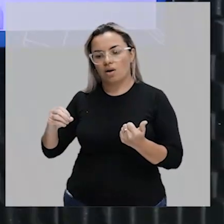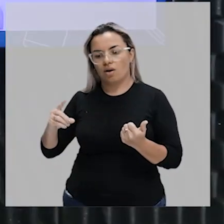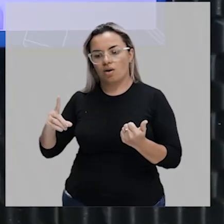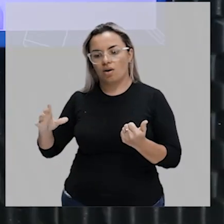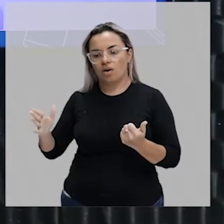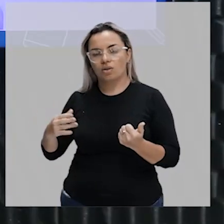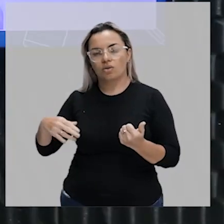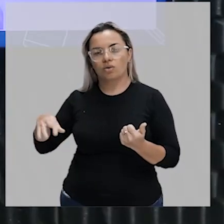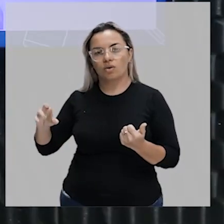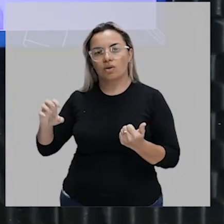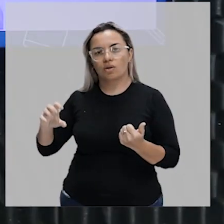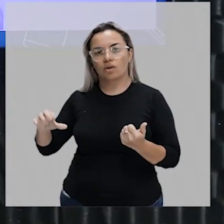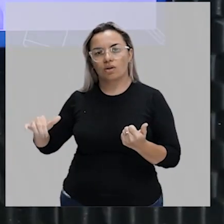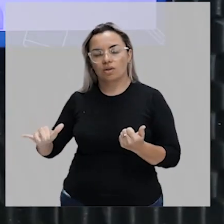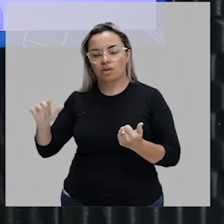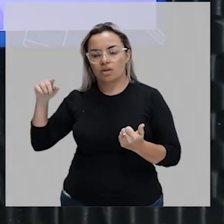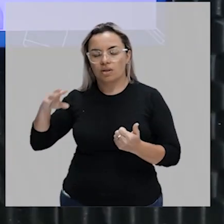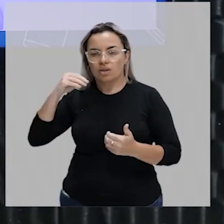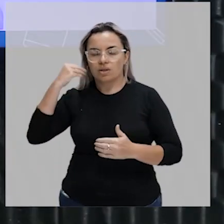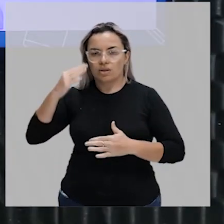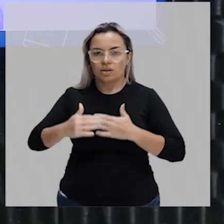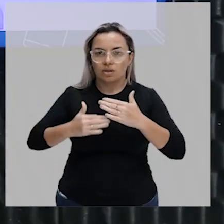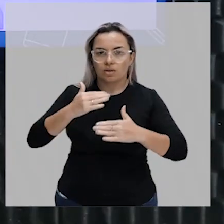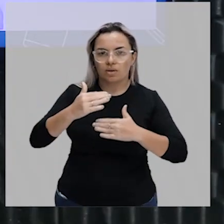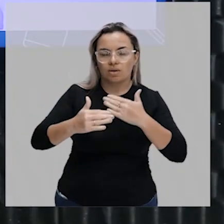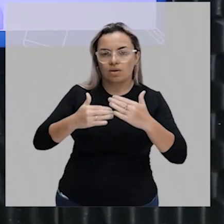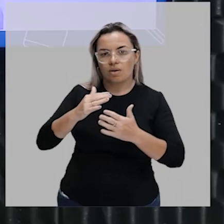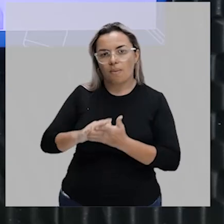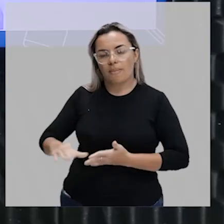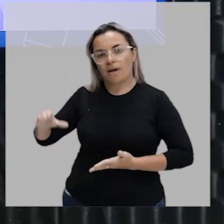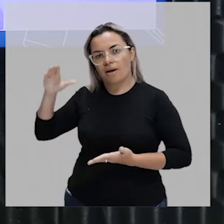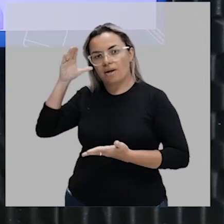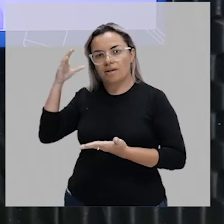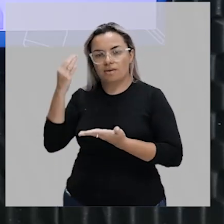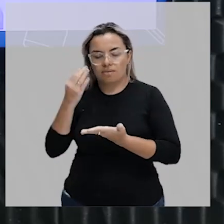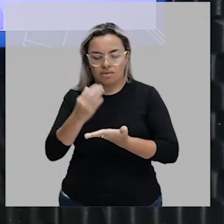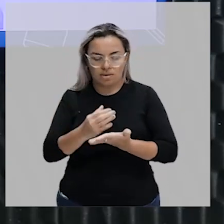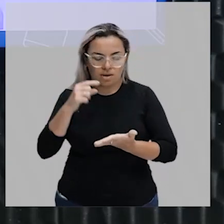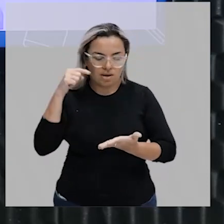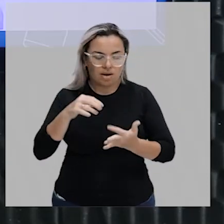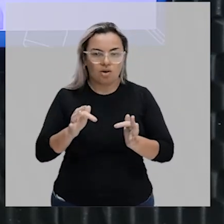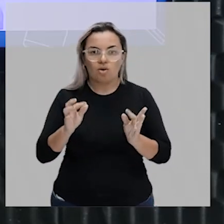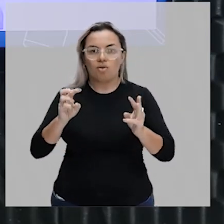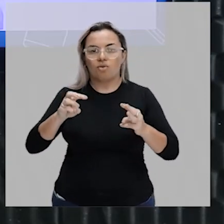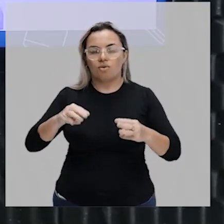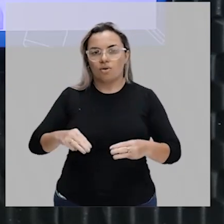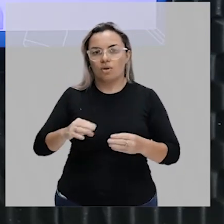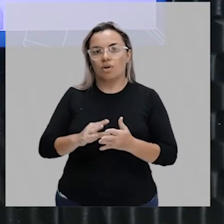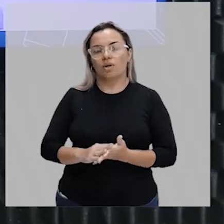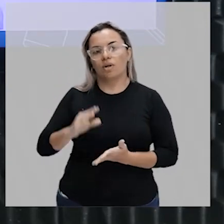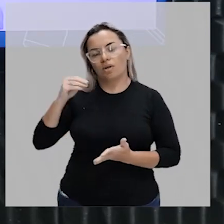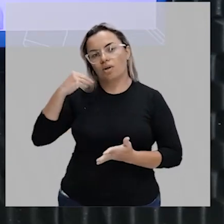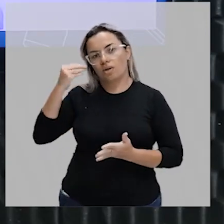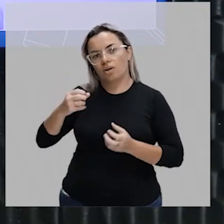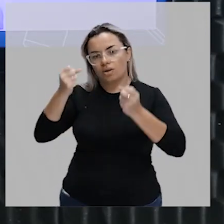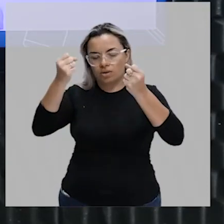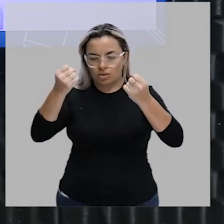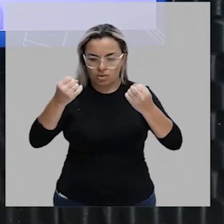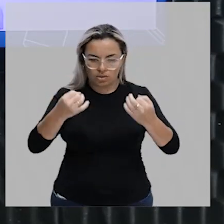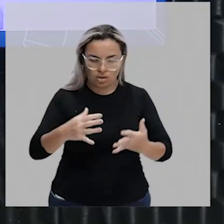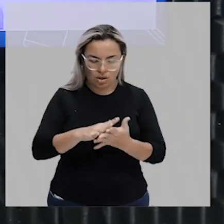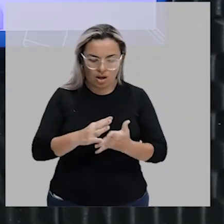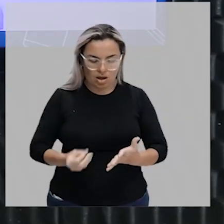ele terminar sua tese de doutorado. E na tese de doutorado dele, ele trabalhou explicando como que teria a vida